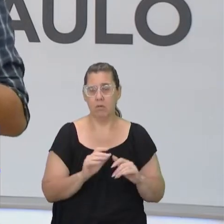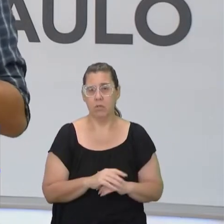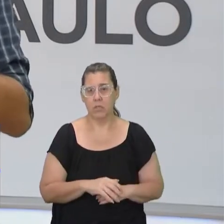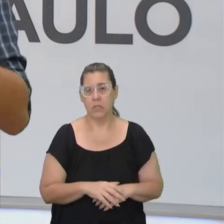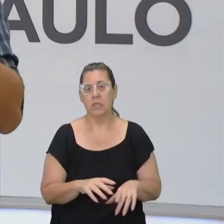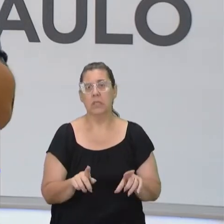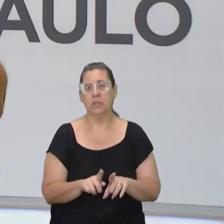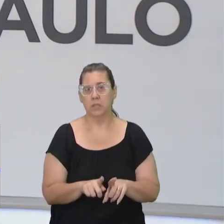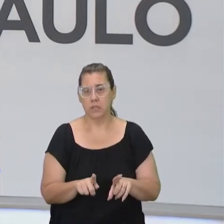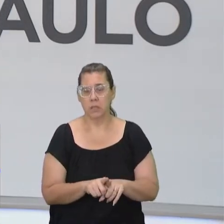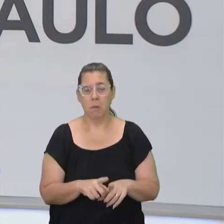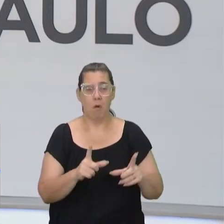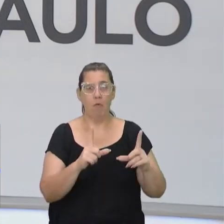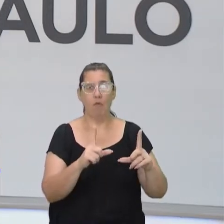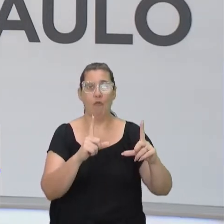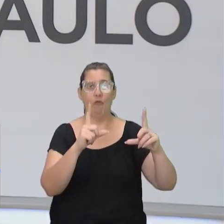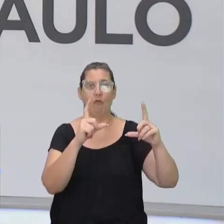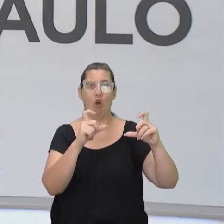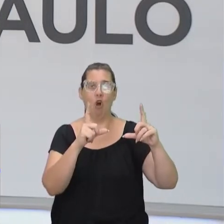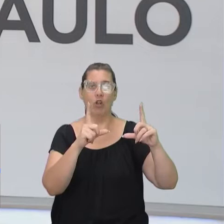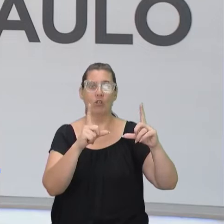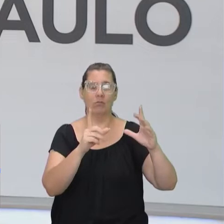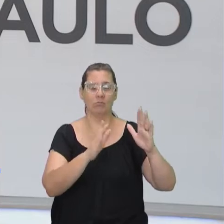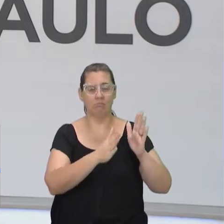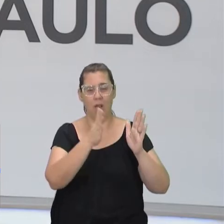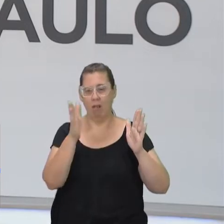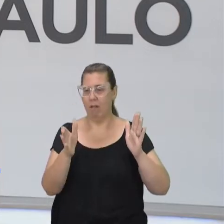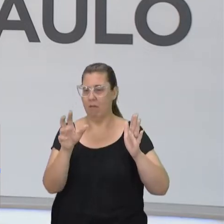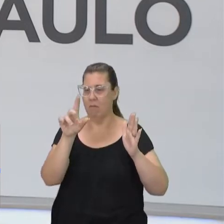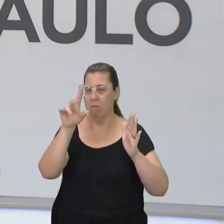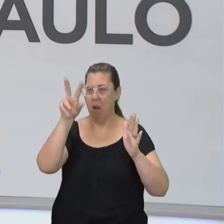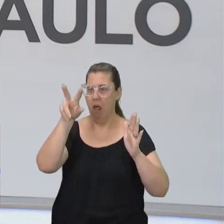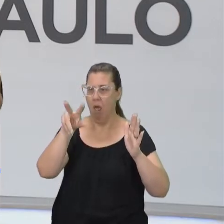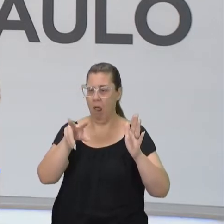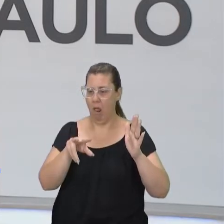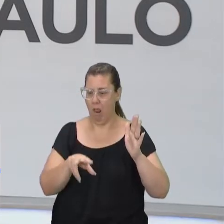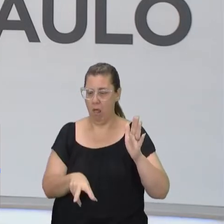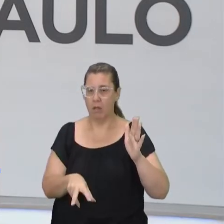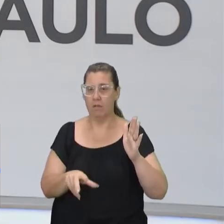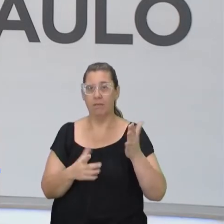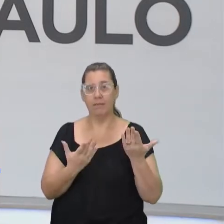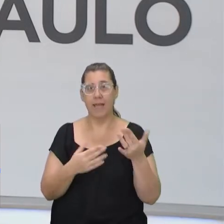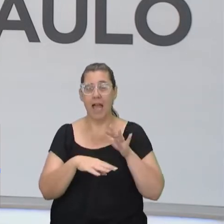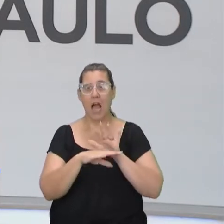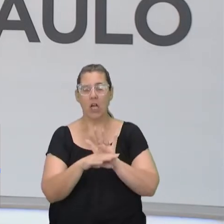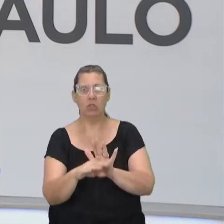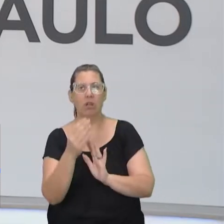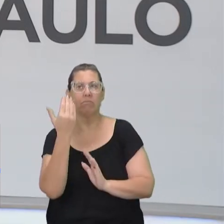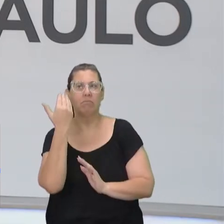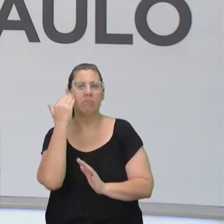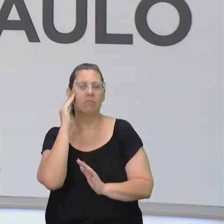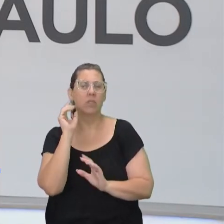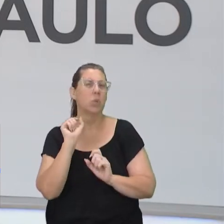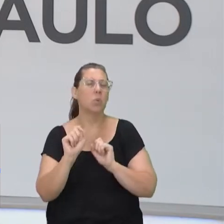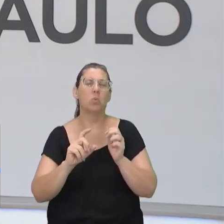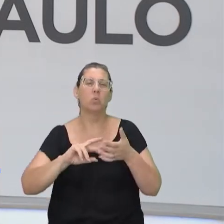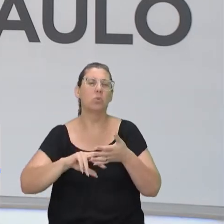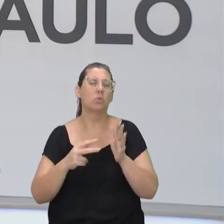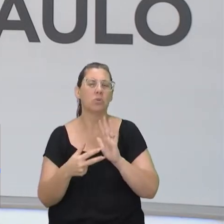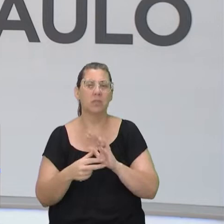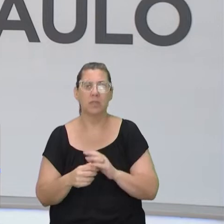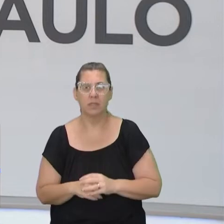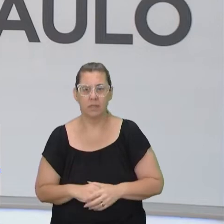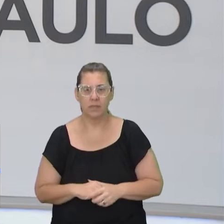também tem uma fotografia da manchete ao lado, uma imagem, um gráfico. Tudo isso te ajuda na composição do significado,